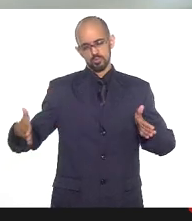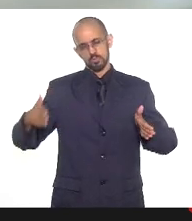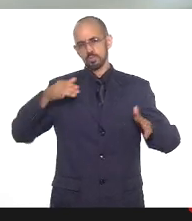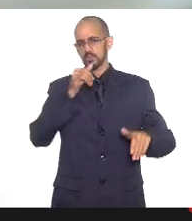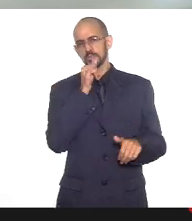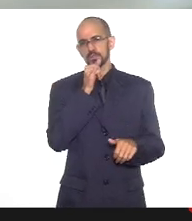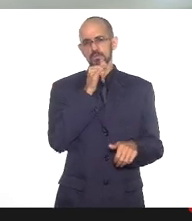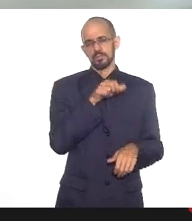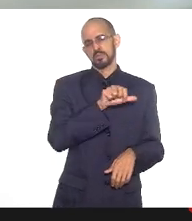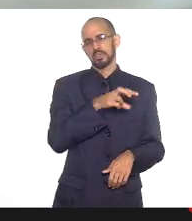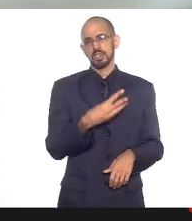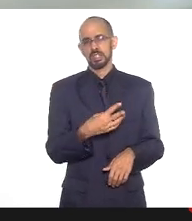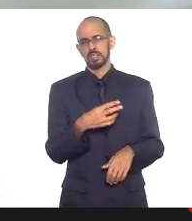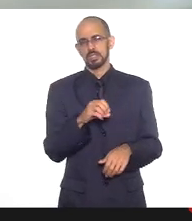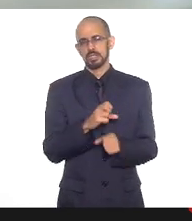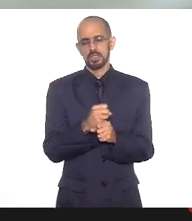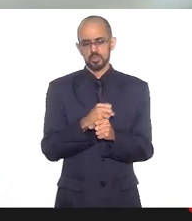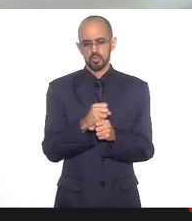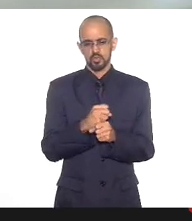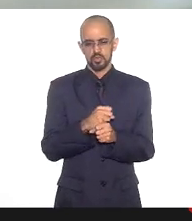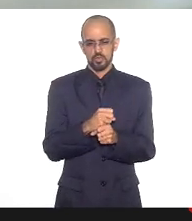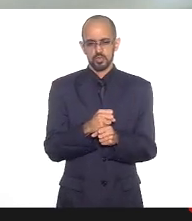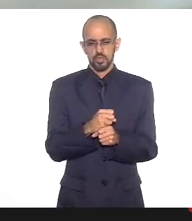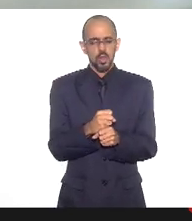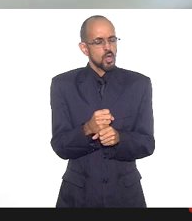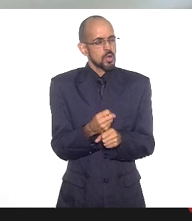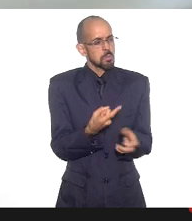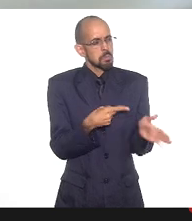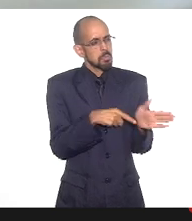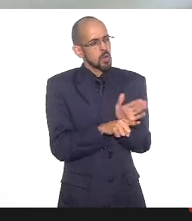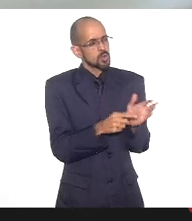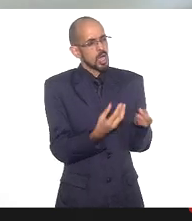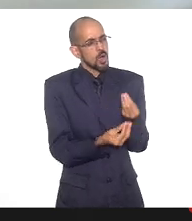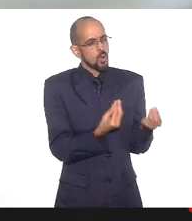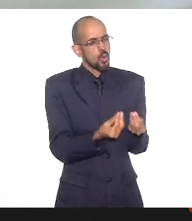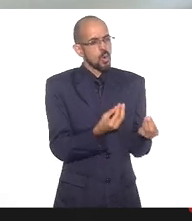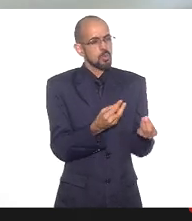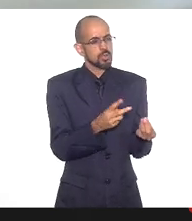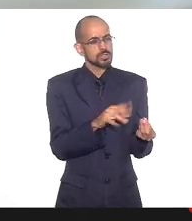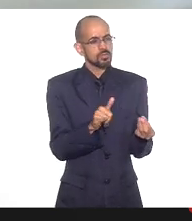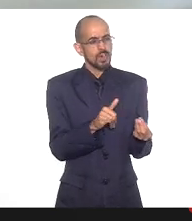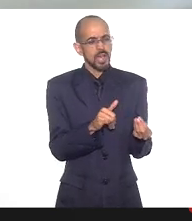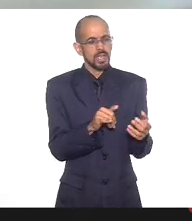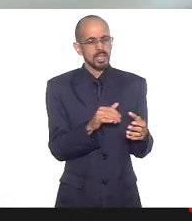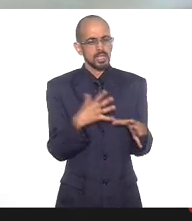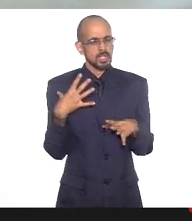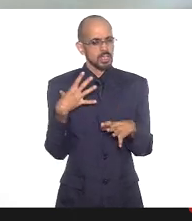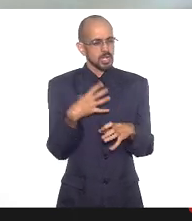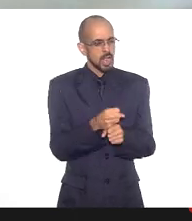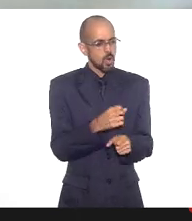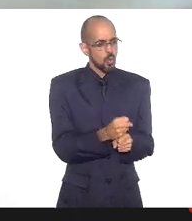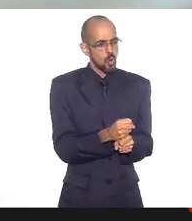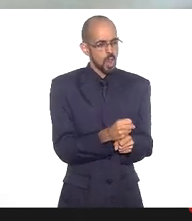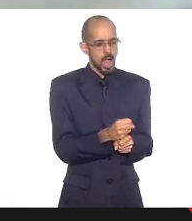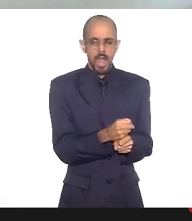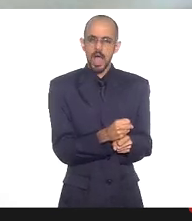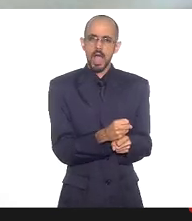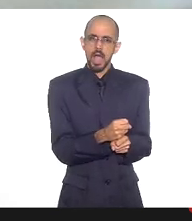mais 13 anos, como é que vai se dar esse